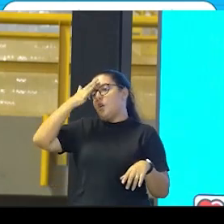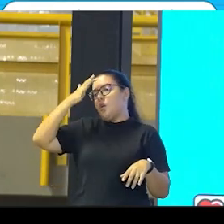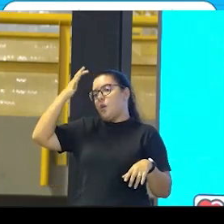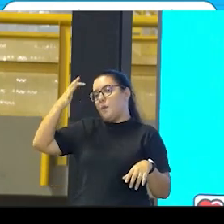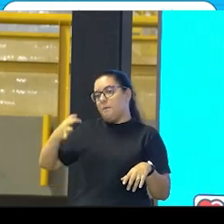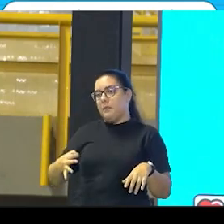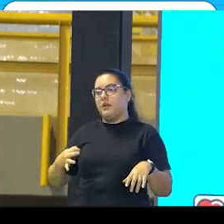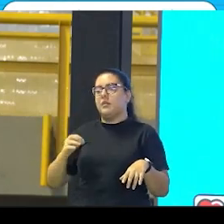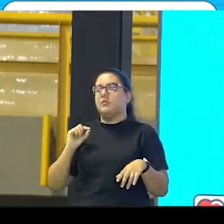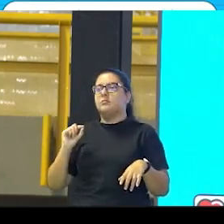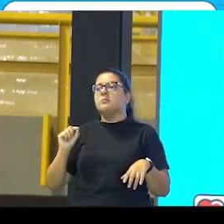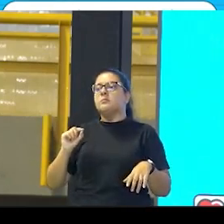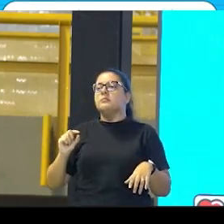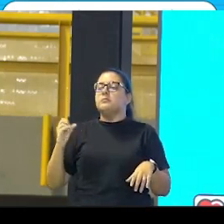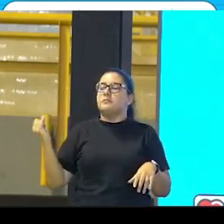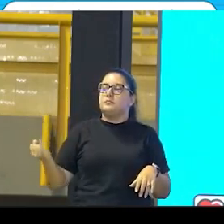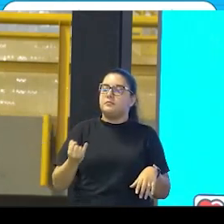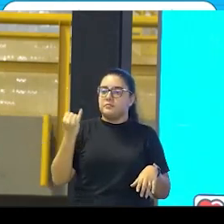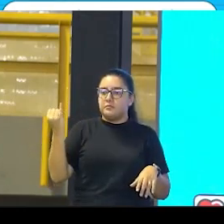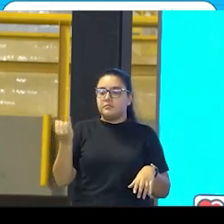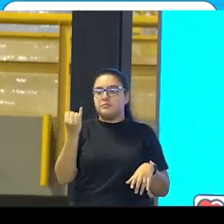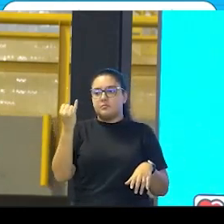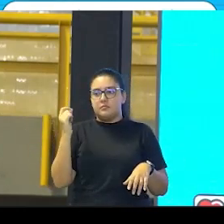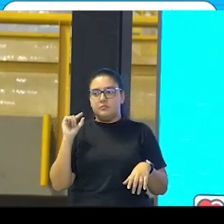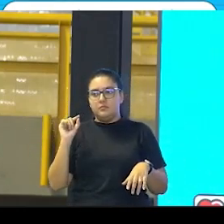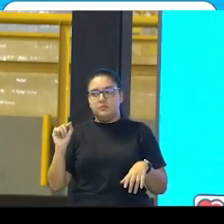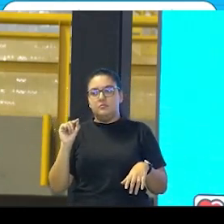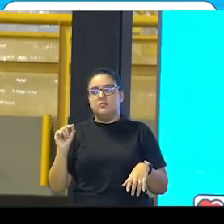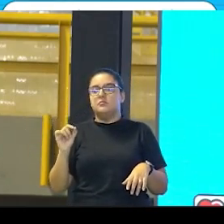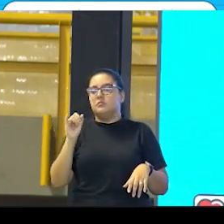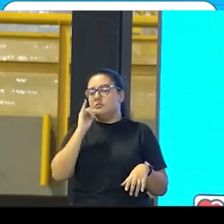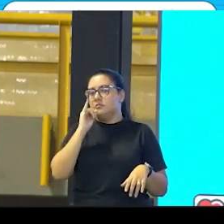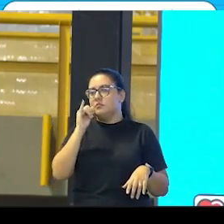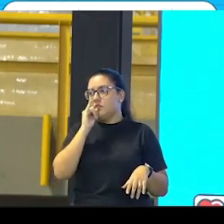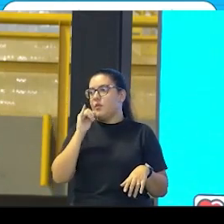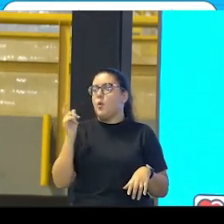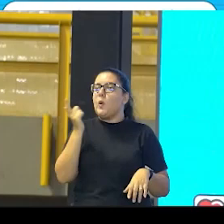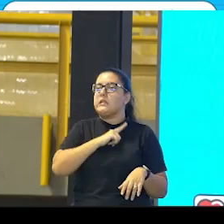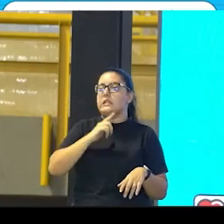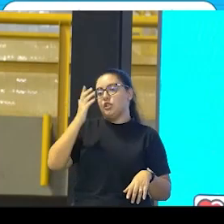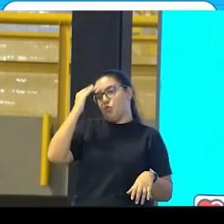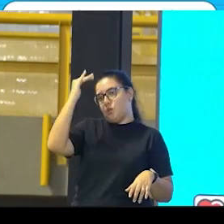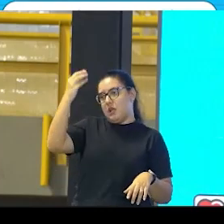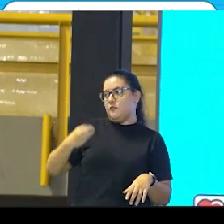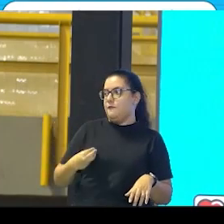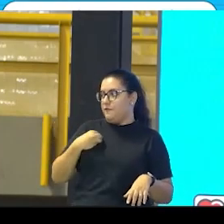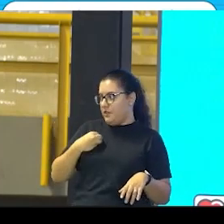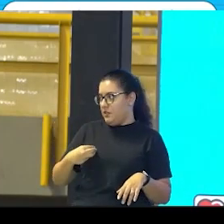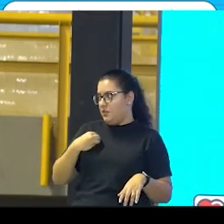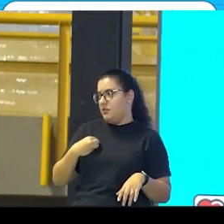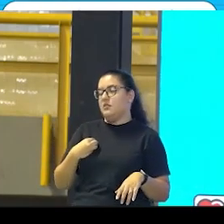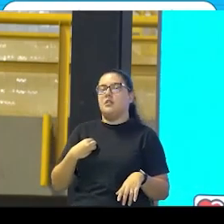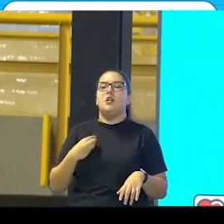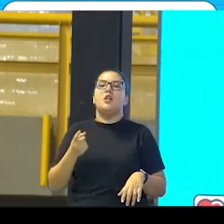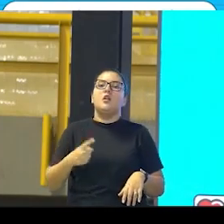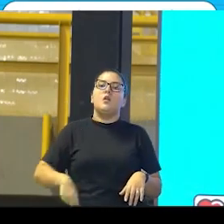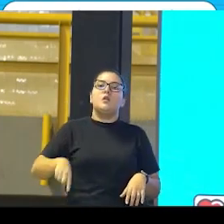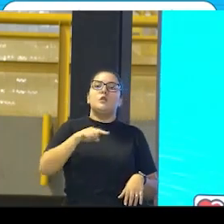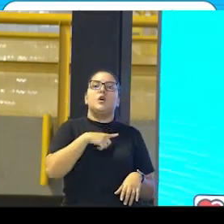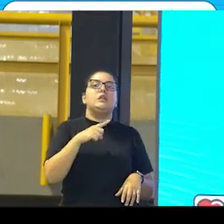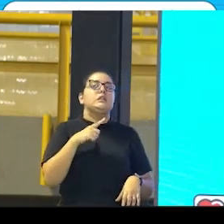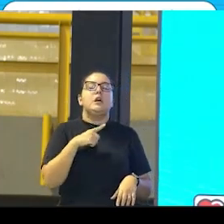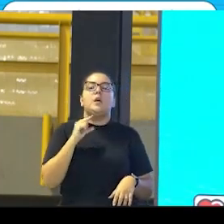compreensão daquele fator que é primordial para que a gente tenha sucesso na nossa vida. É a gente